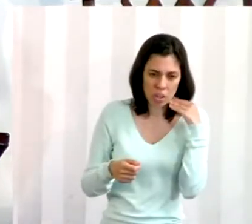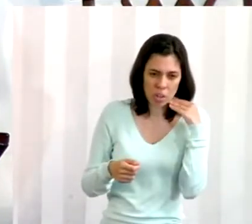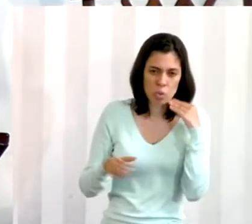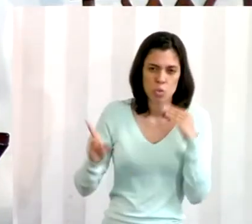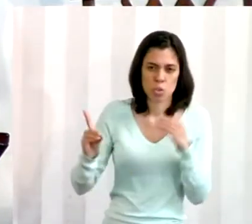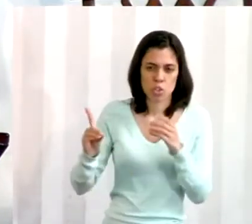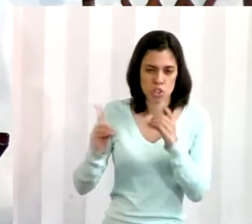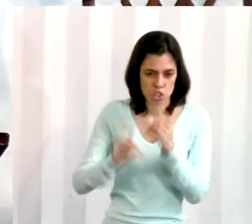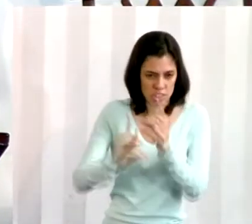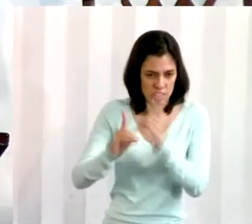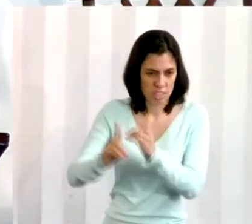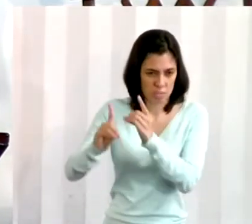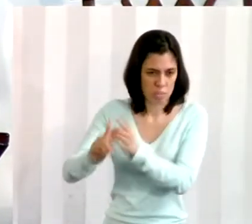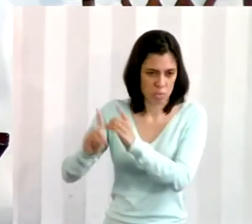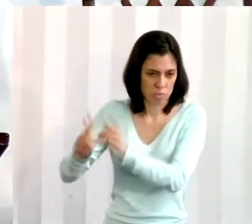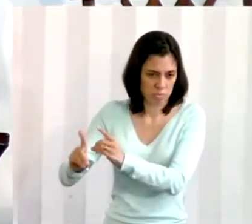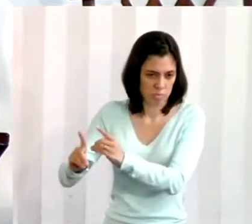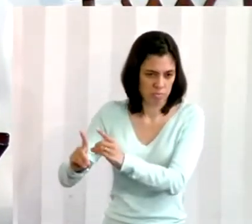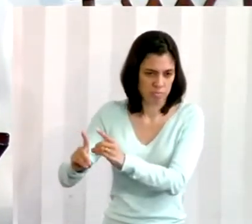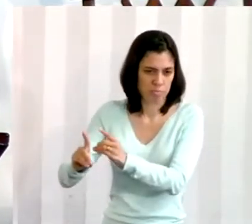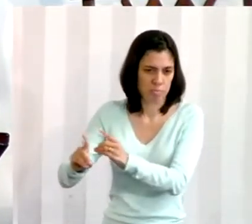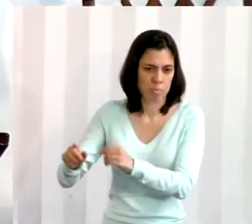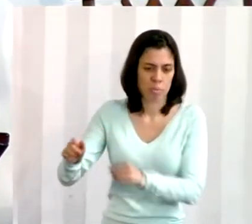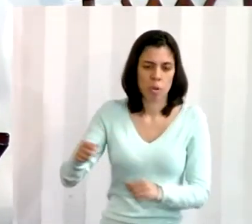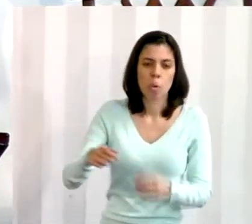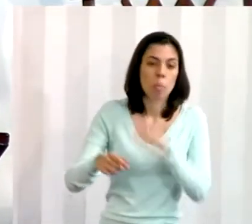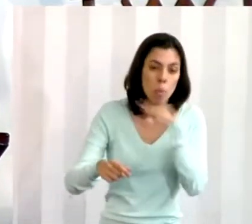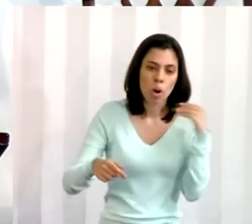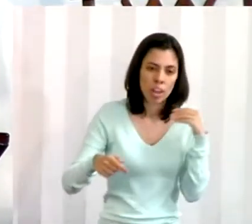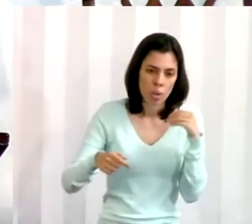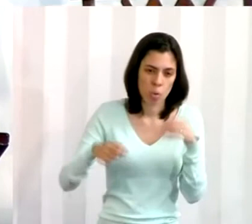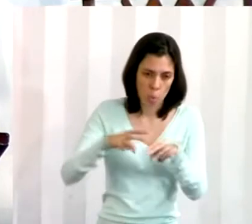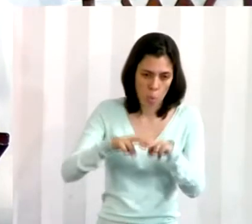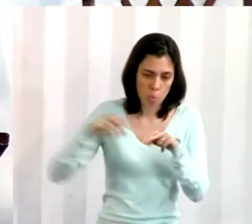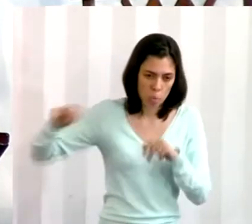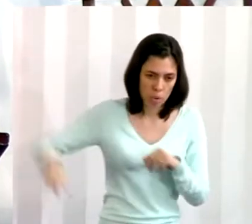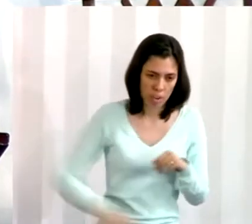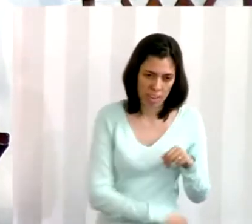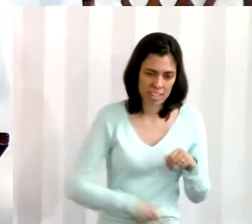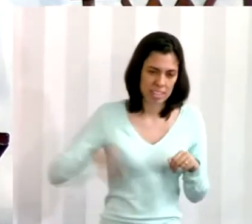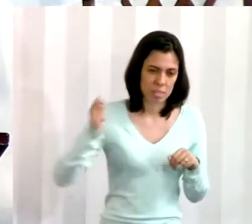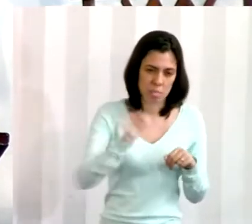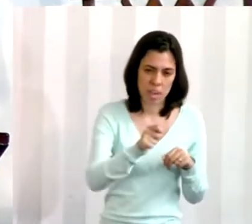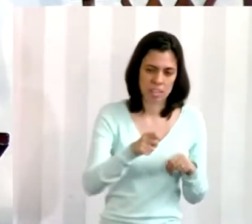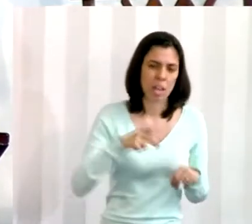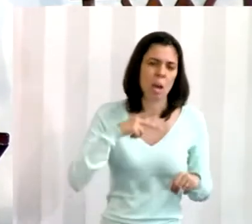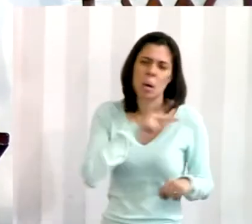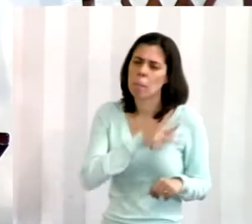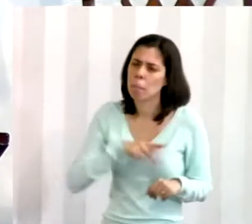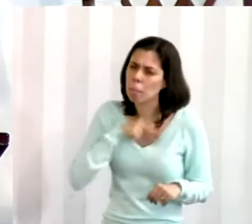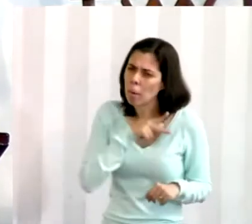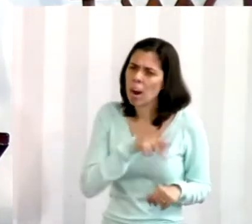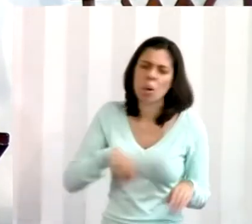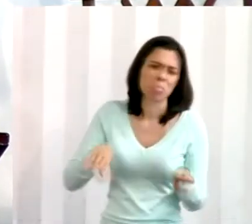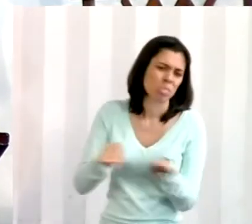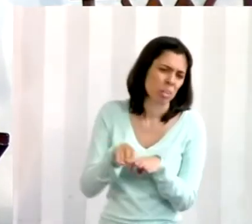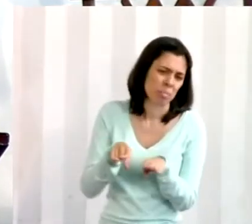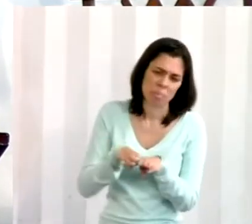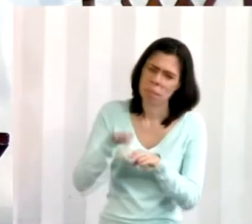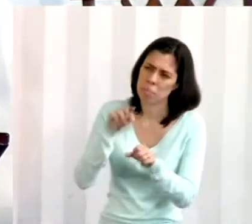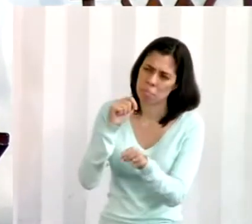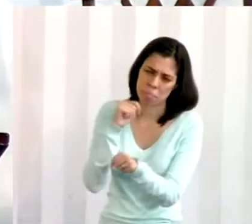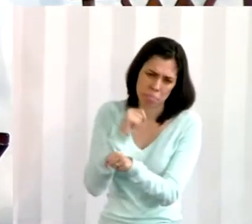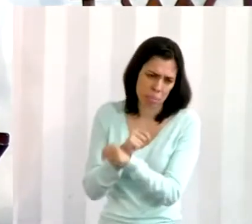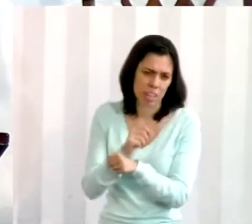baixo. Todos os outros, Paulo foi preso em Roma até o fim da sua vida. João